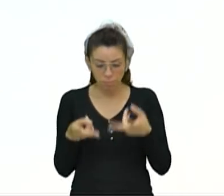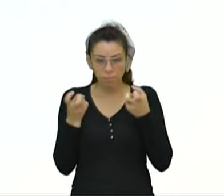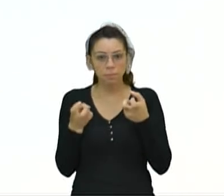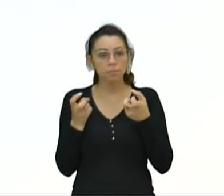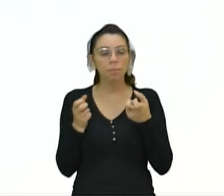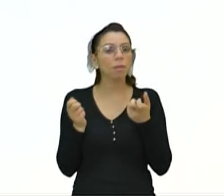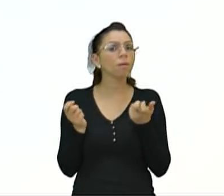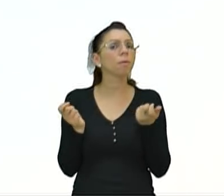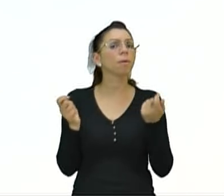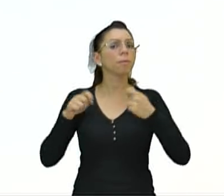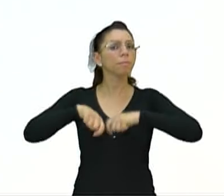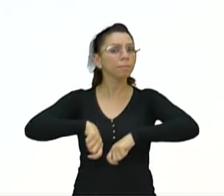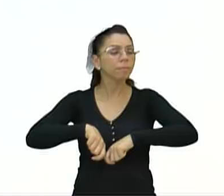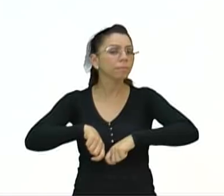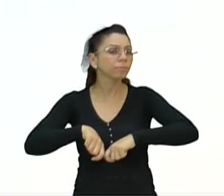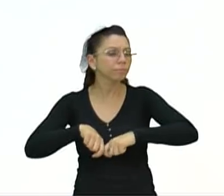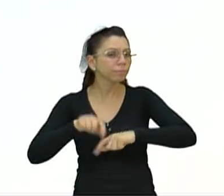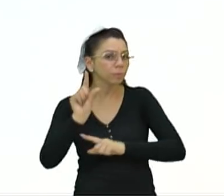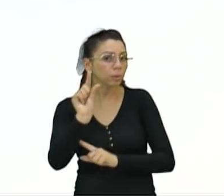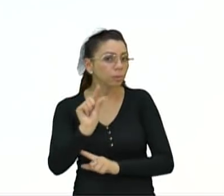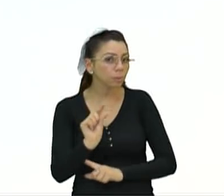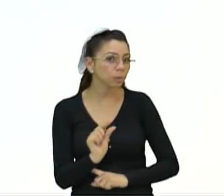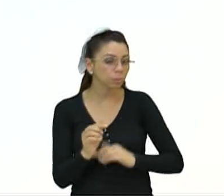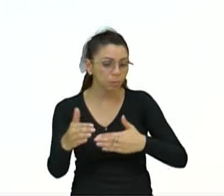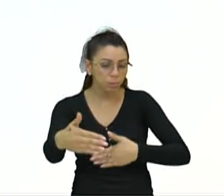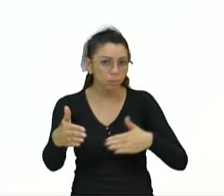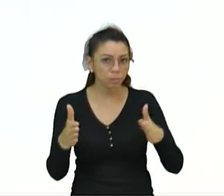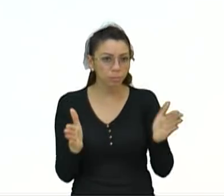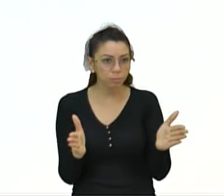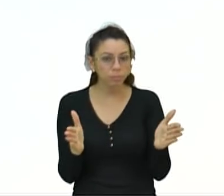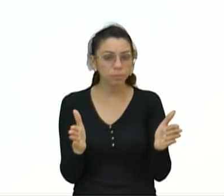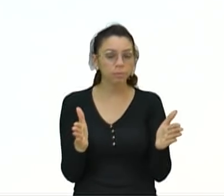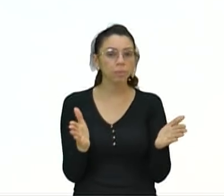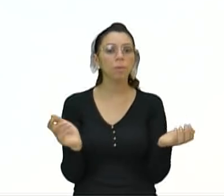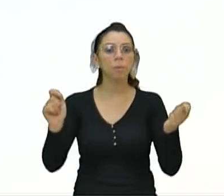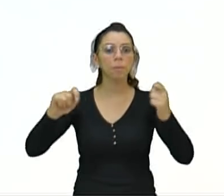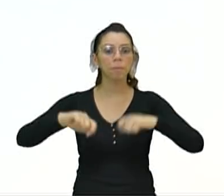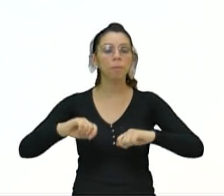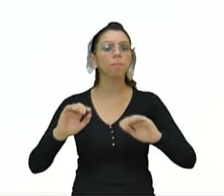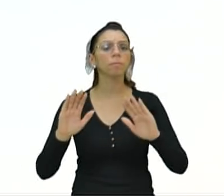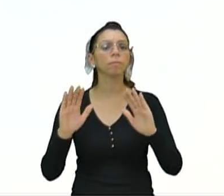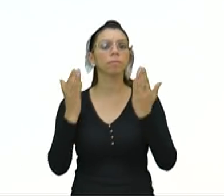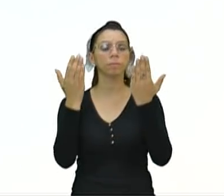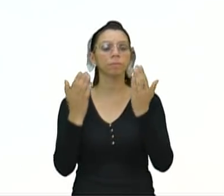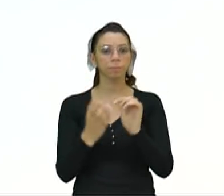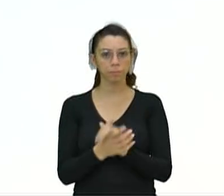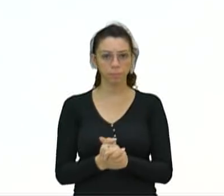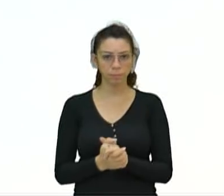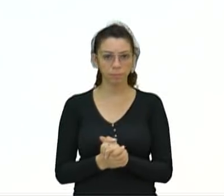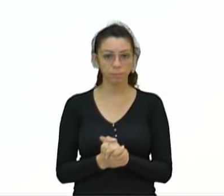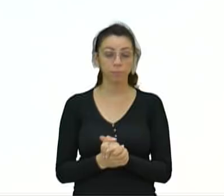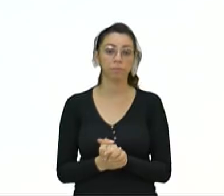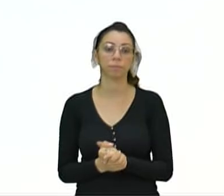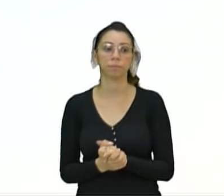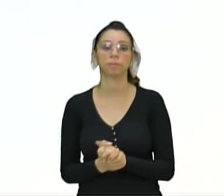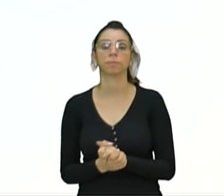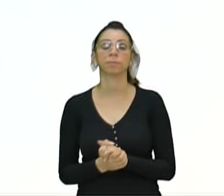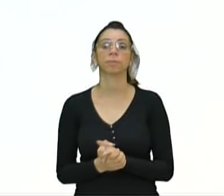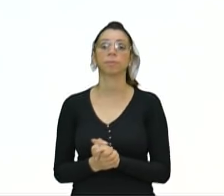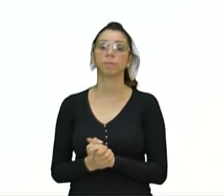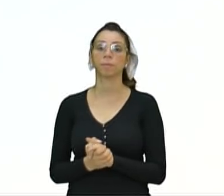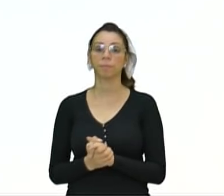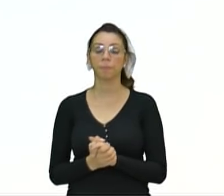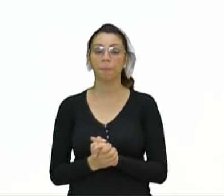nossas possibilidades diminuíram lá dentro, no caso, as possibilidades de estrelas, né? A quantidade de estrelas. Então, um